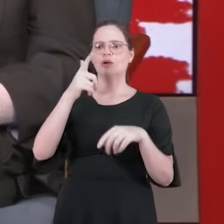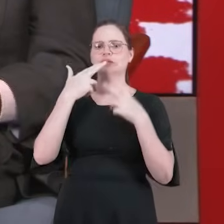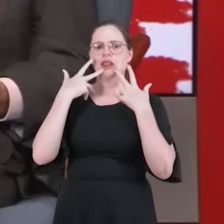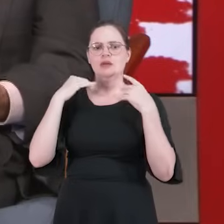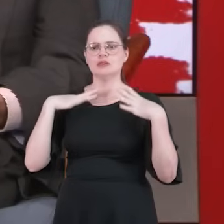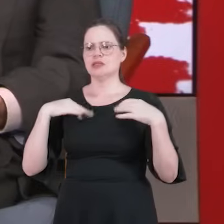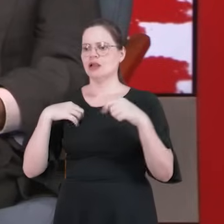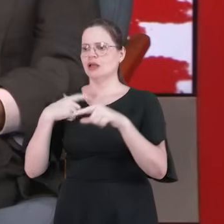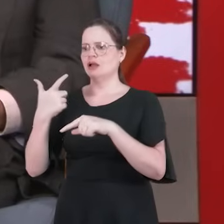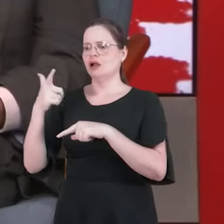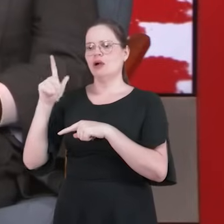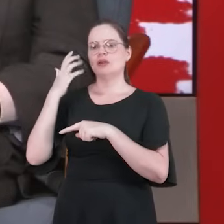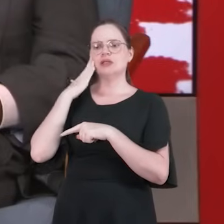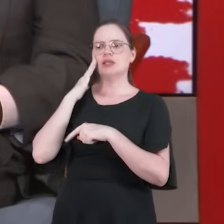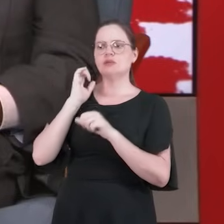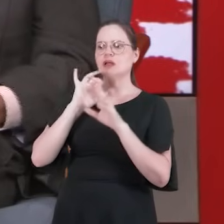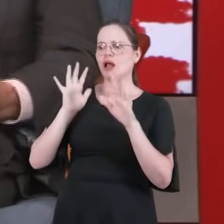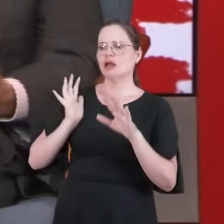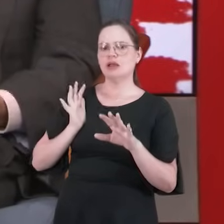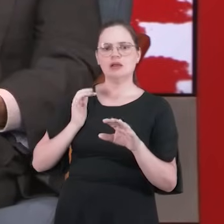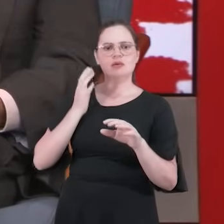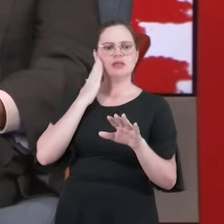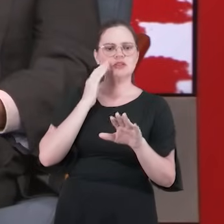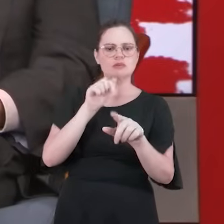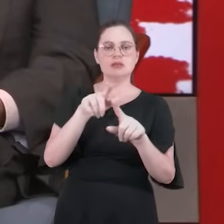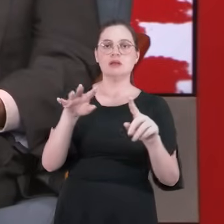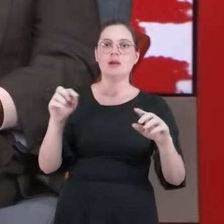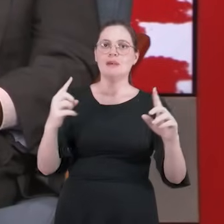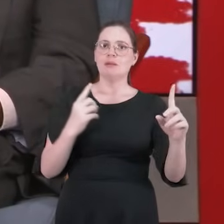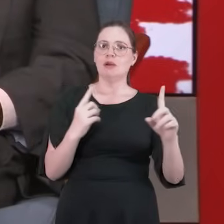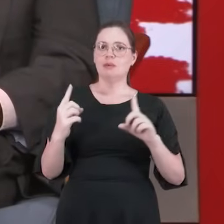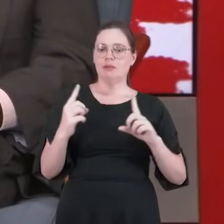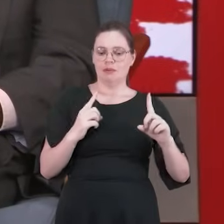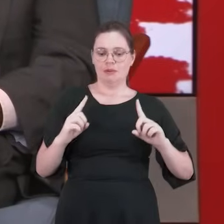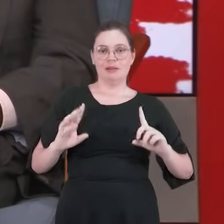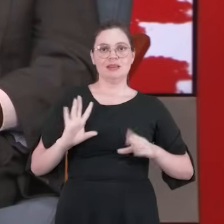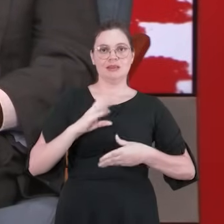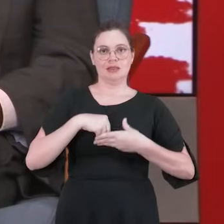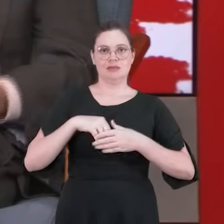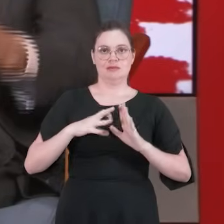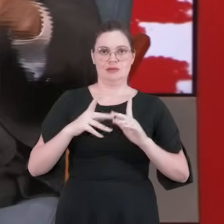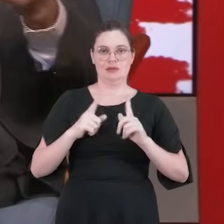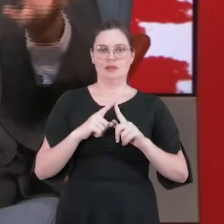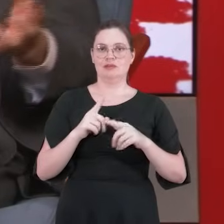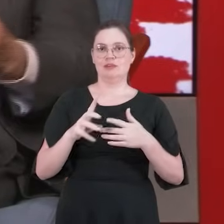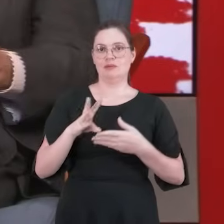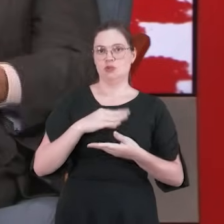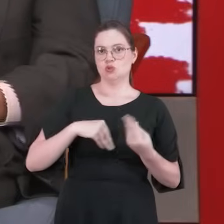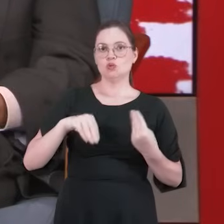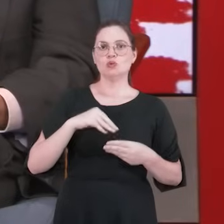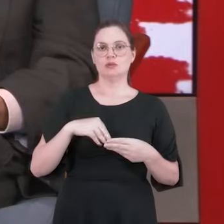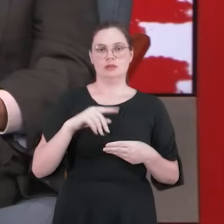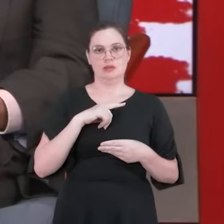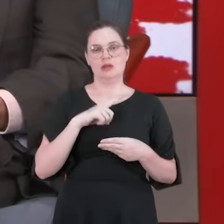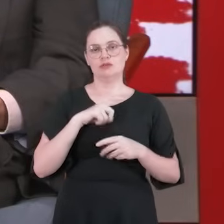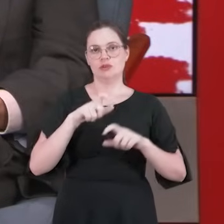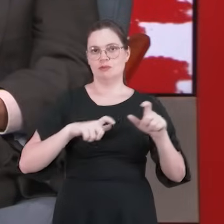de entendimento de igreja, de movimento pentecostal. Foi uma mistura muito